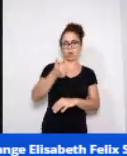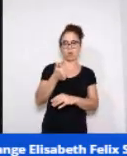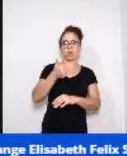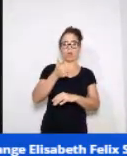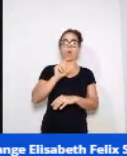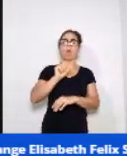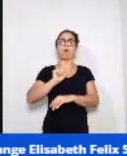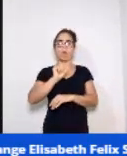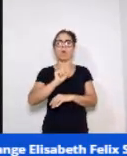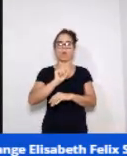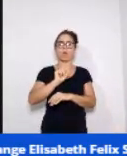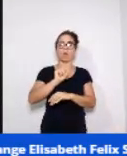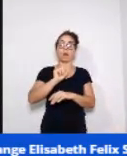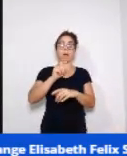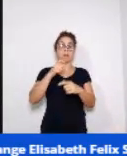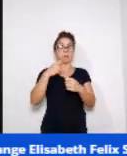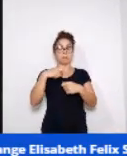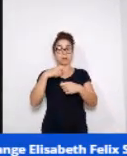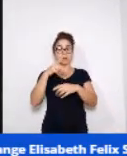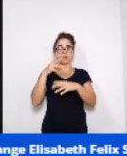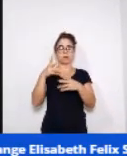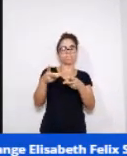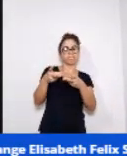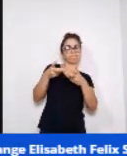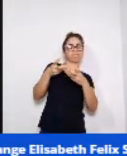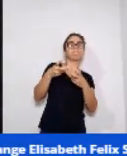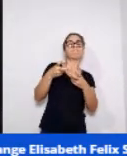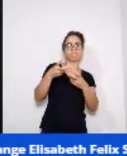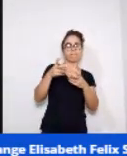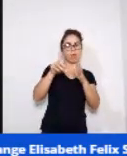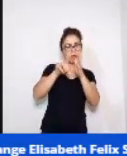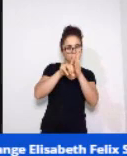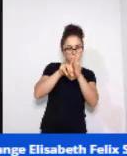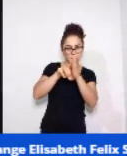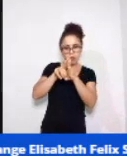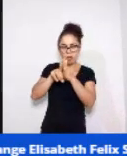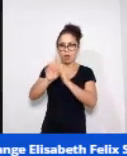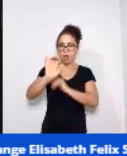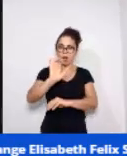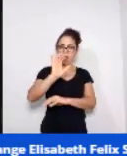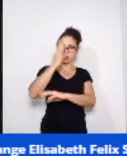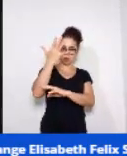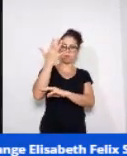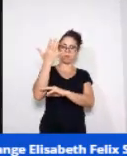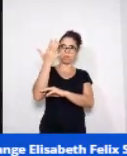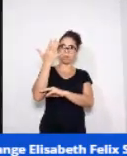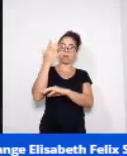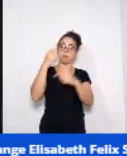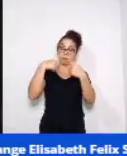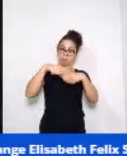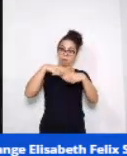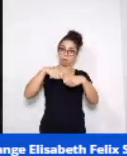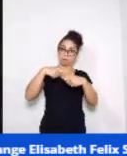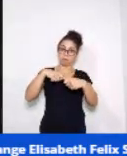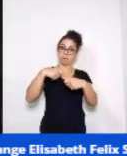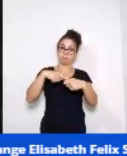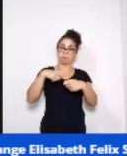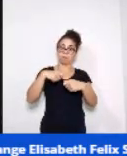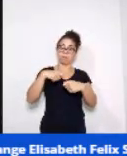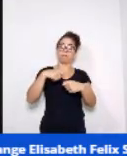feita essa análise e para que ela aconteça, é necessário que o